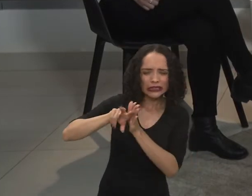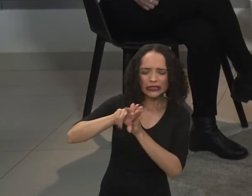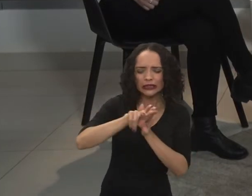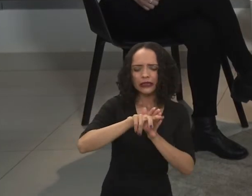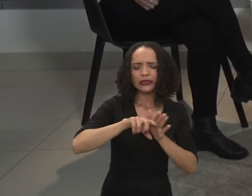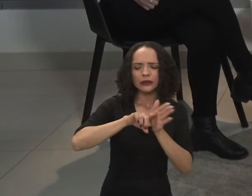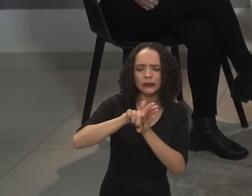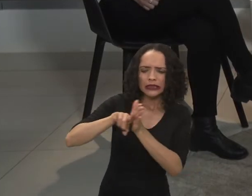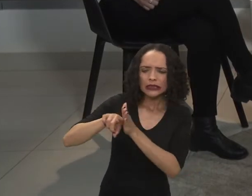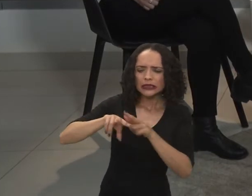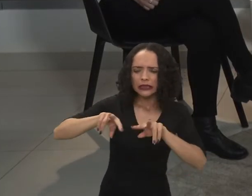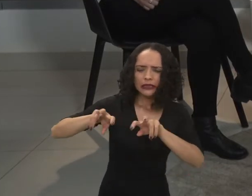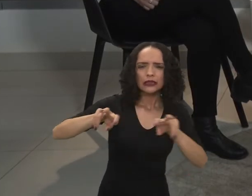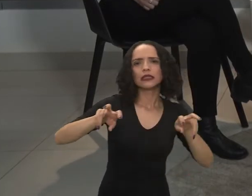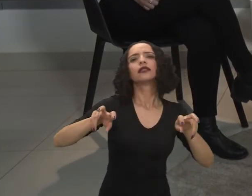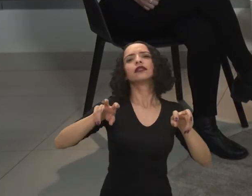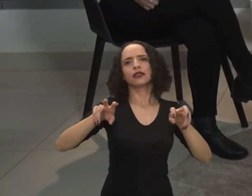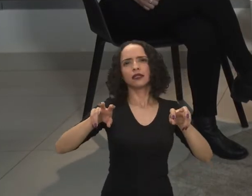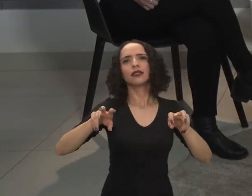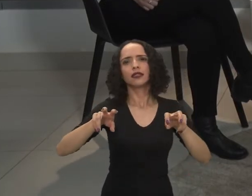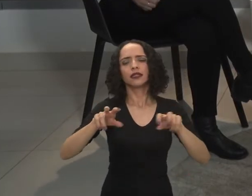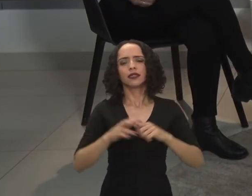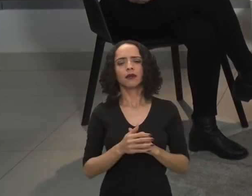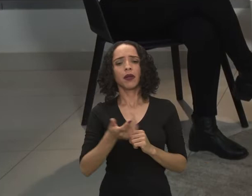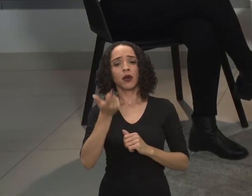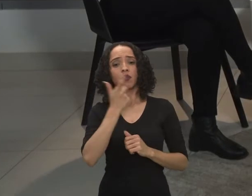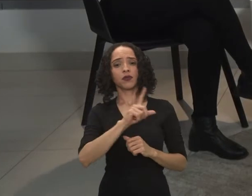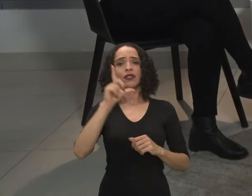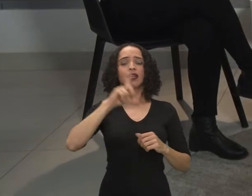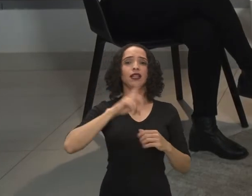pesquisando isso para levar isso